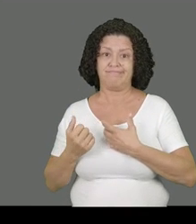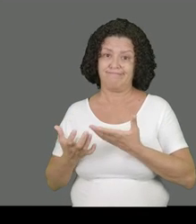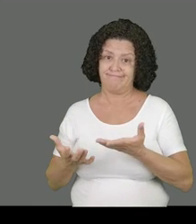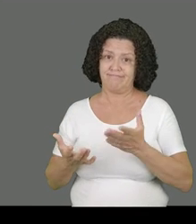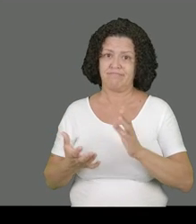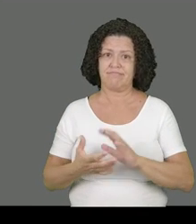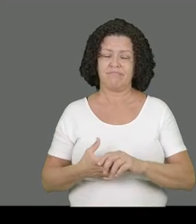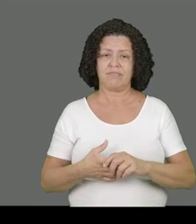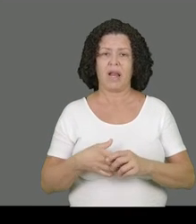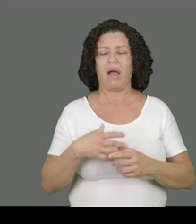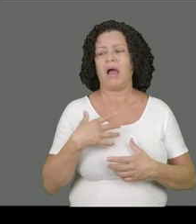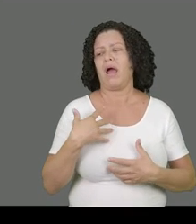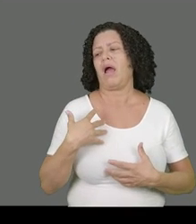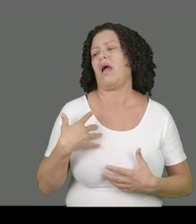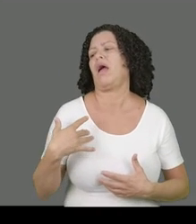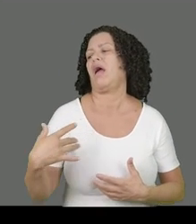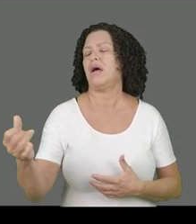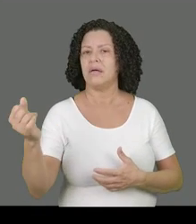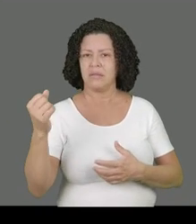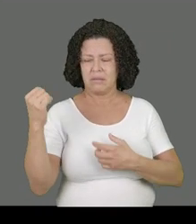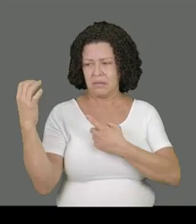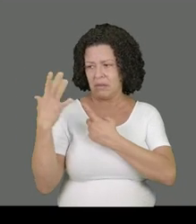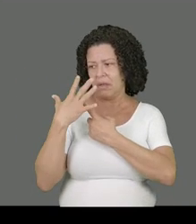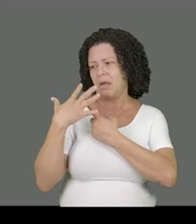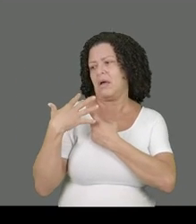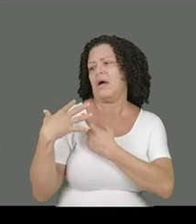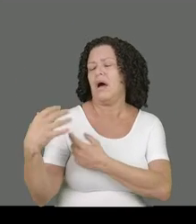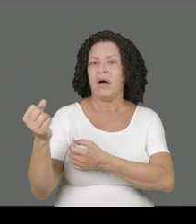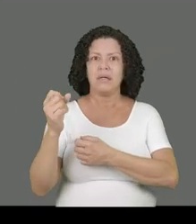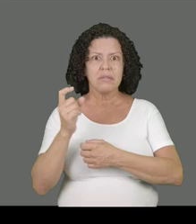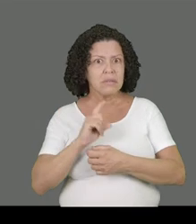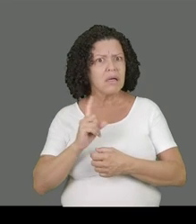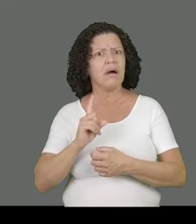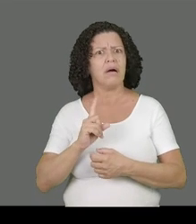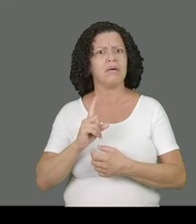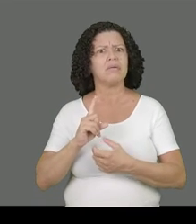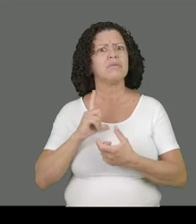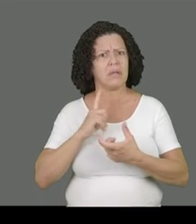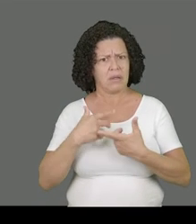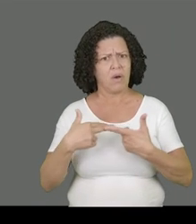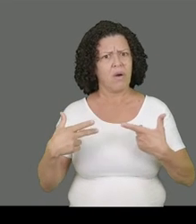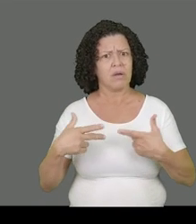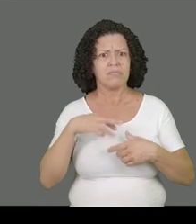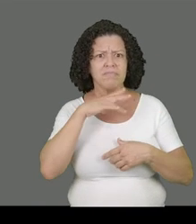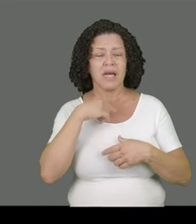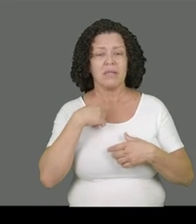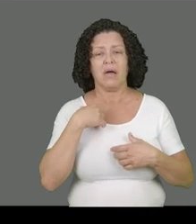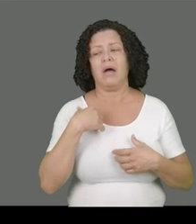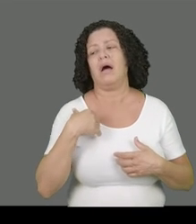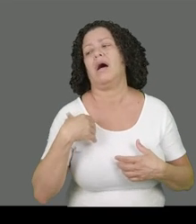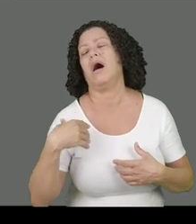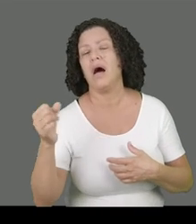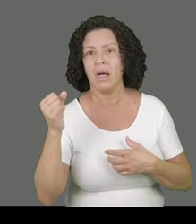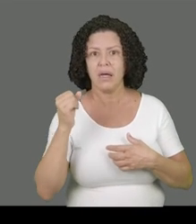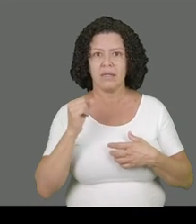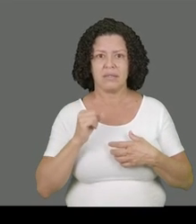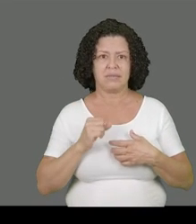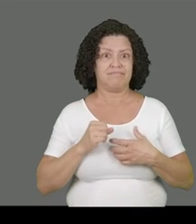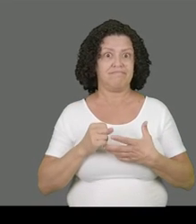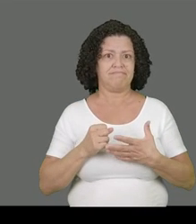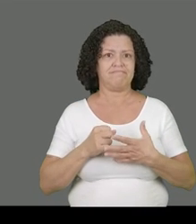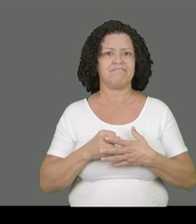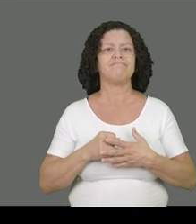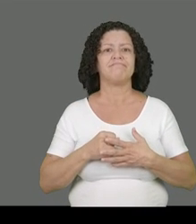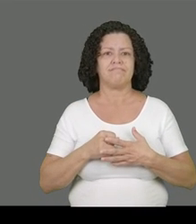vezes escorregando, a gente acaba se deixando influenciar por determinadas coisas e a gente cai